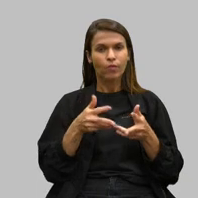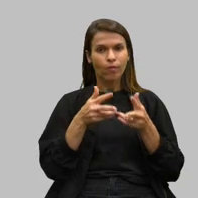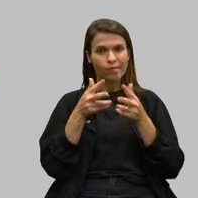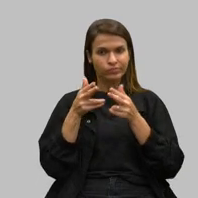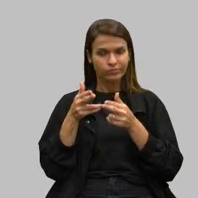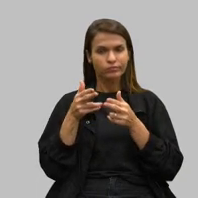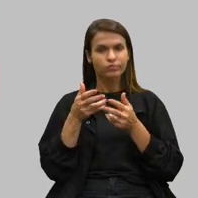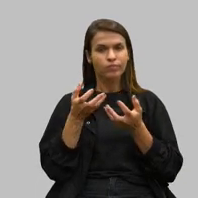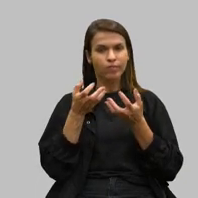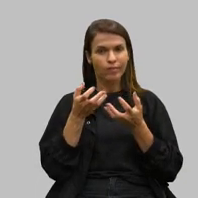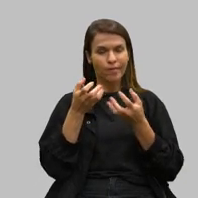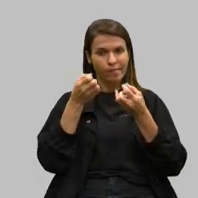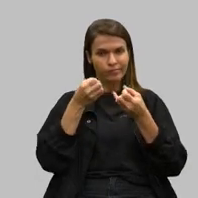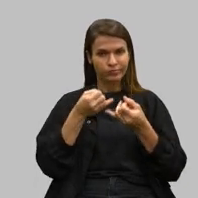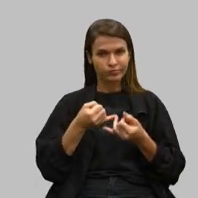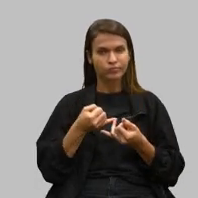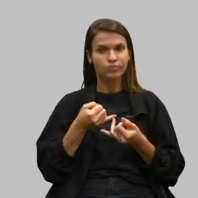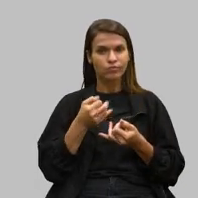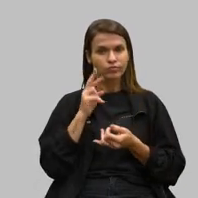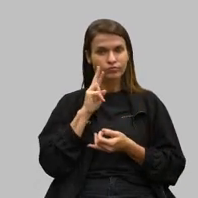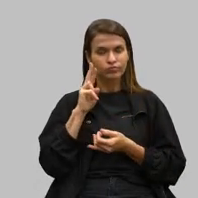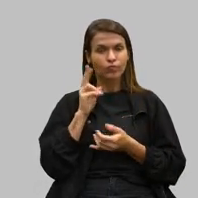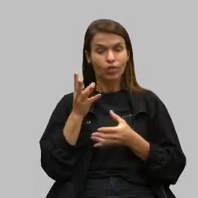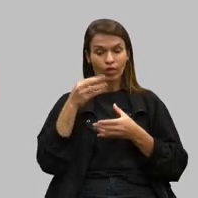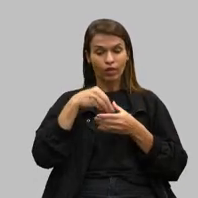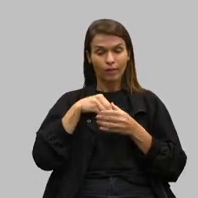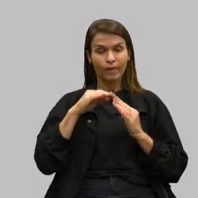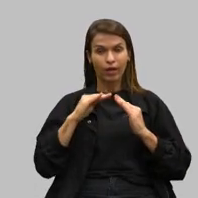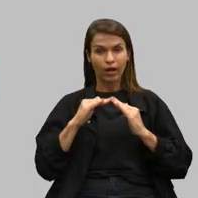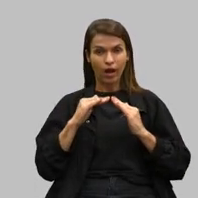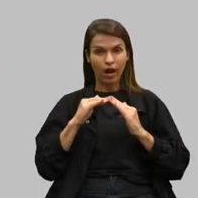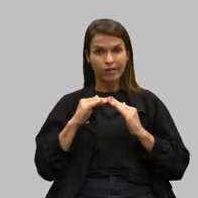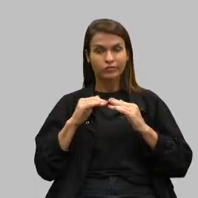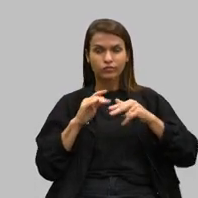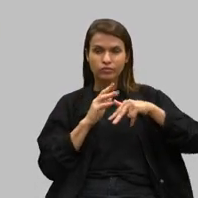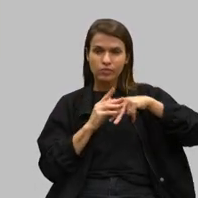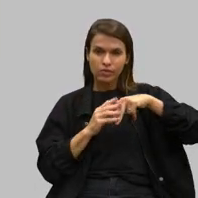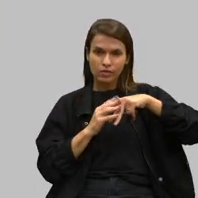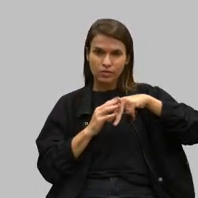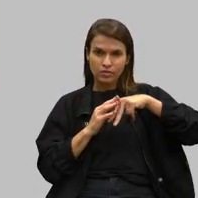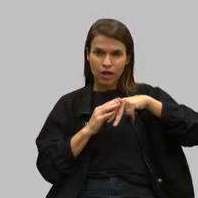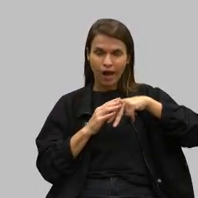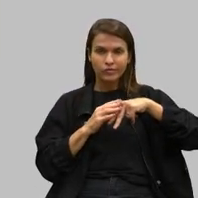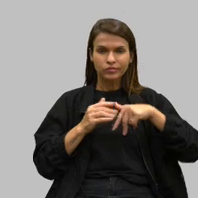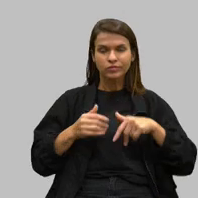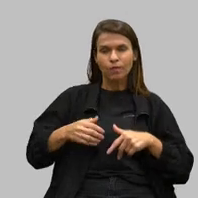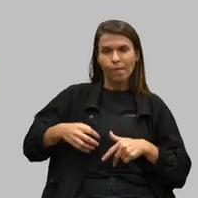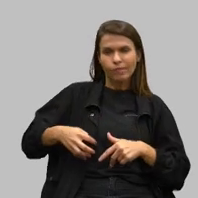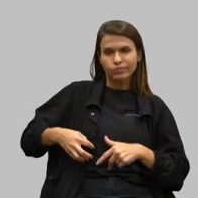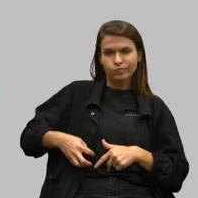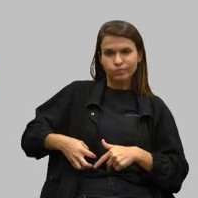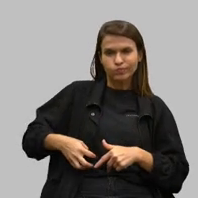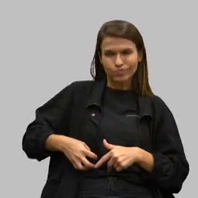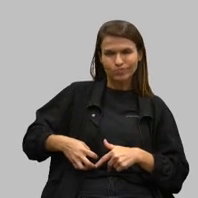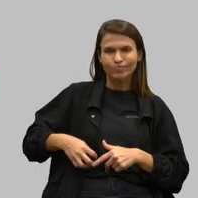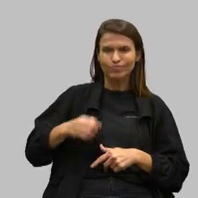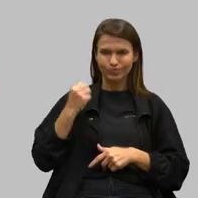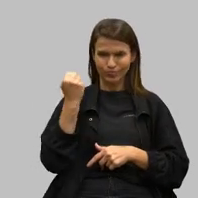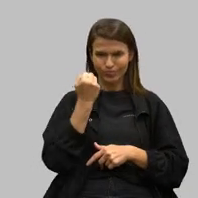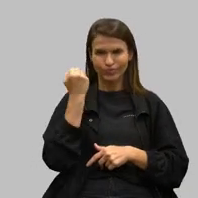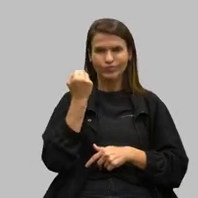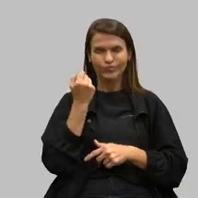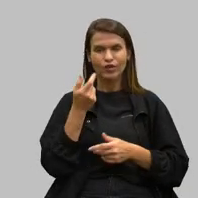com o senhor. Eu tenho dentro da minha própria casa um paciente renal crônico. E, de alguns anos para cá, eu tenho me dedicado